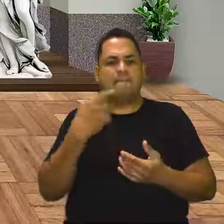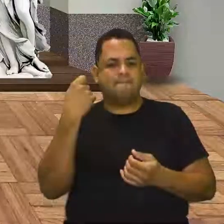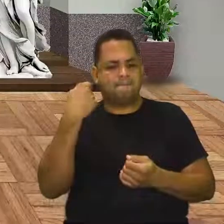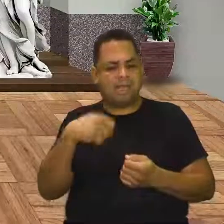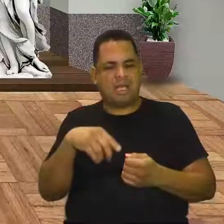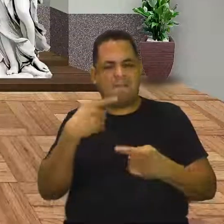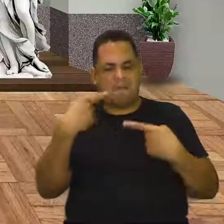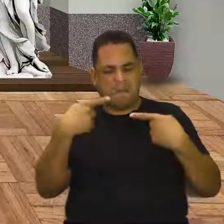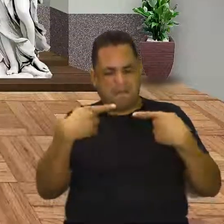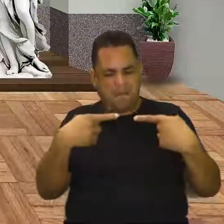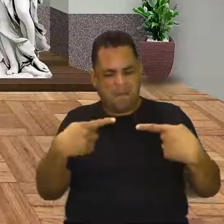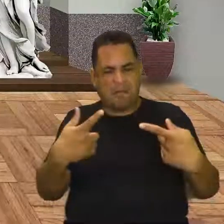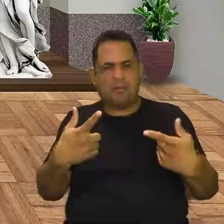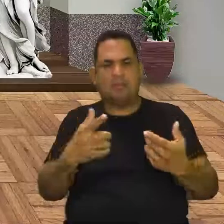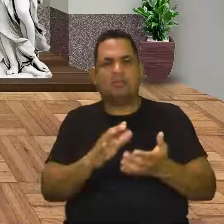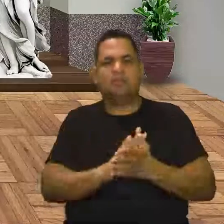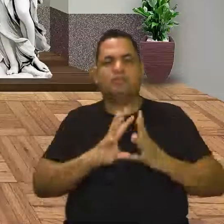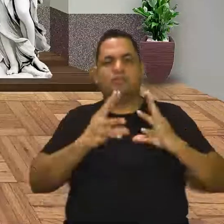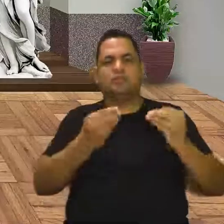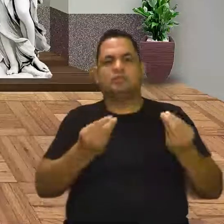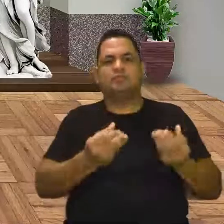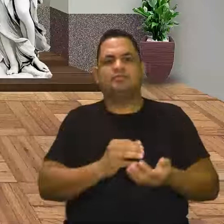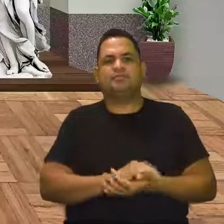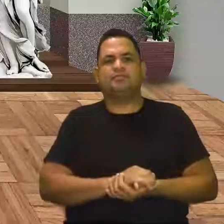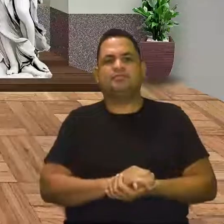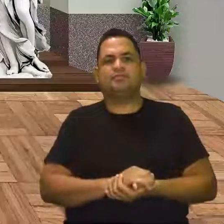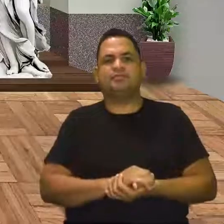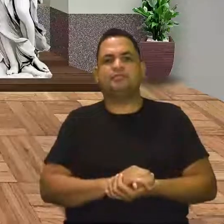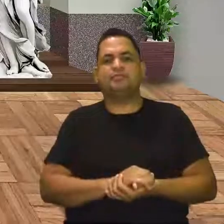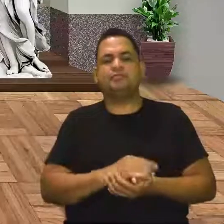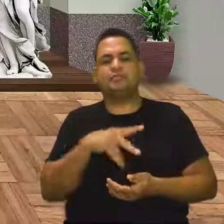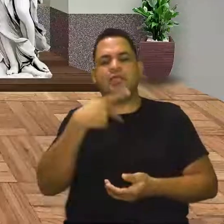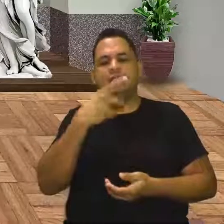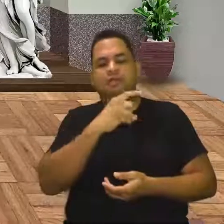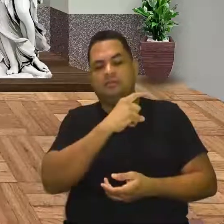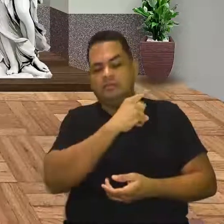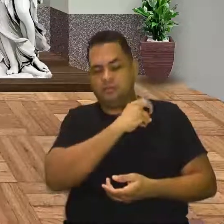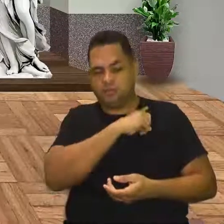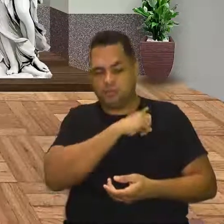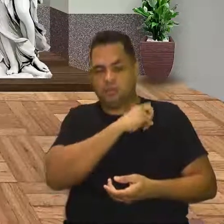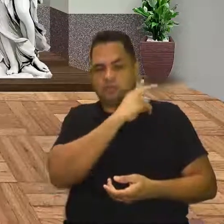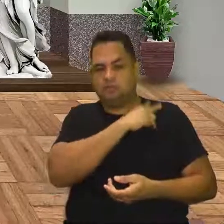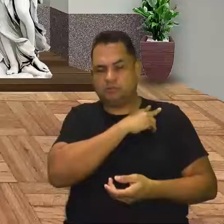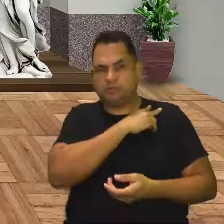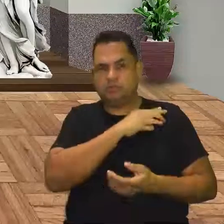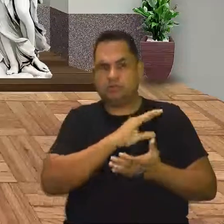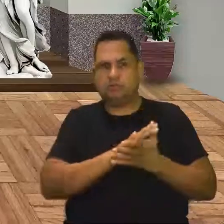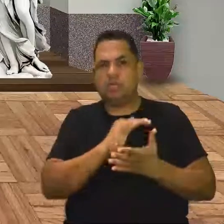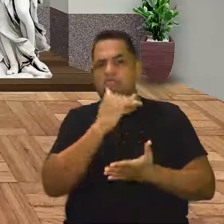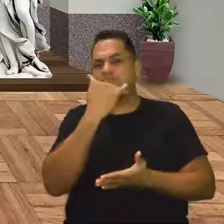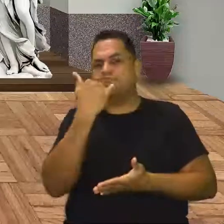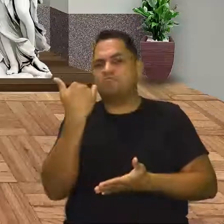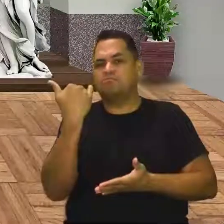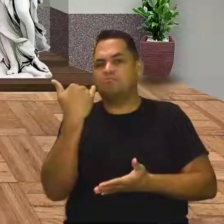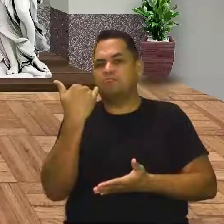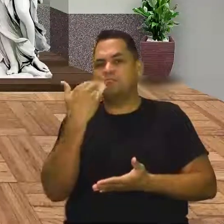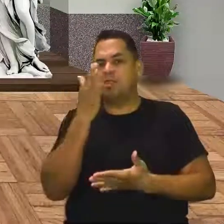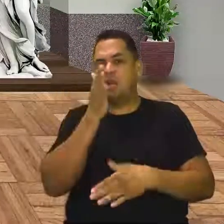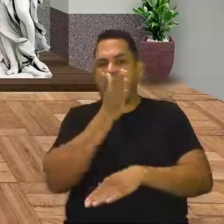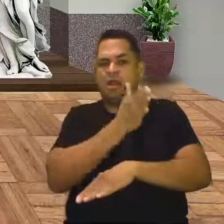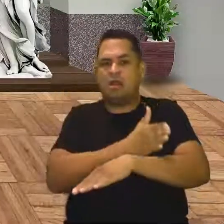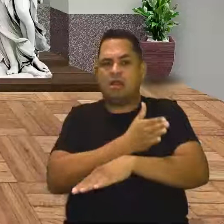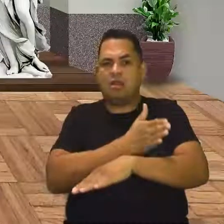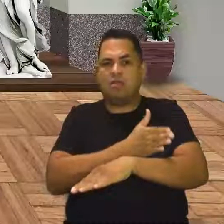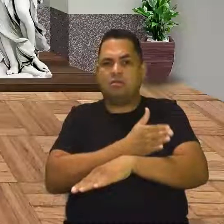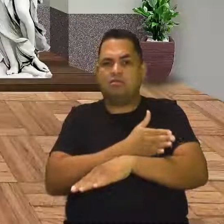peia. Isso na frente de todo mundo. Eu já falei para vocês, lá no segundo ano e no primeiro ano, que a morte na Idade Média